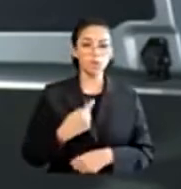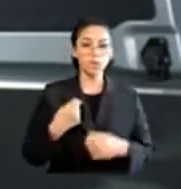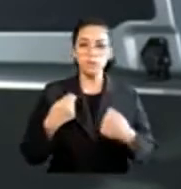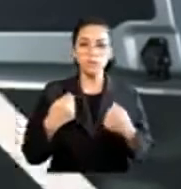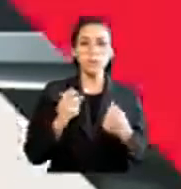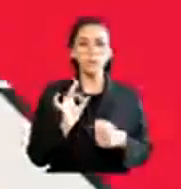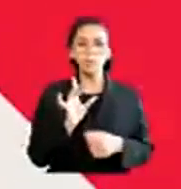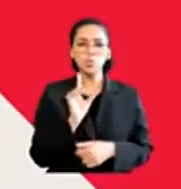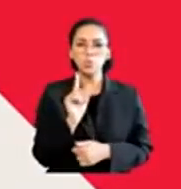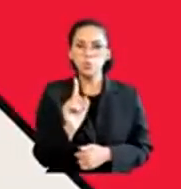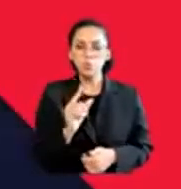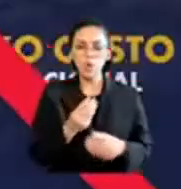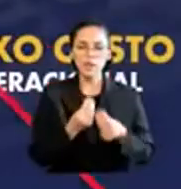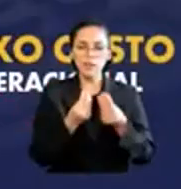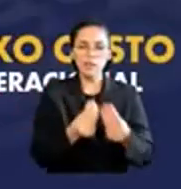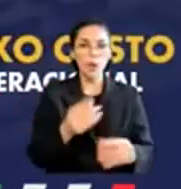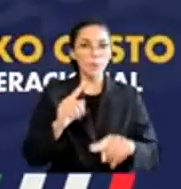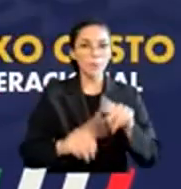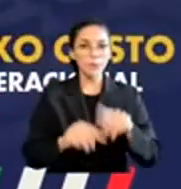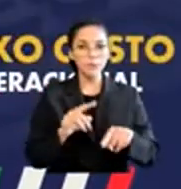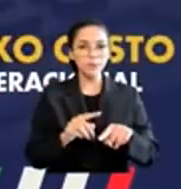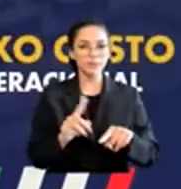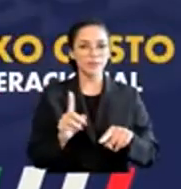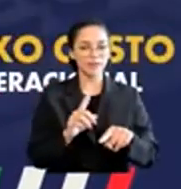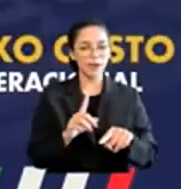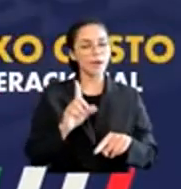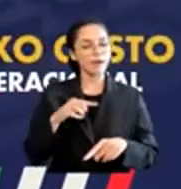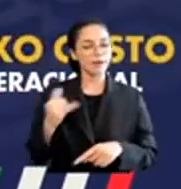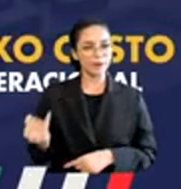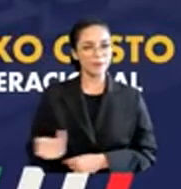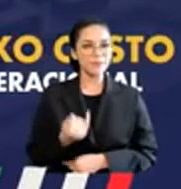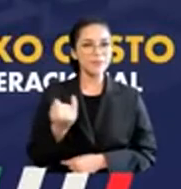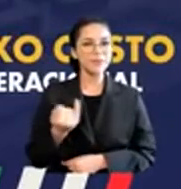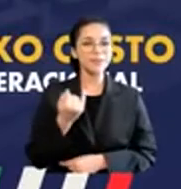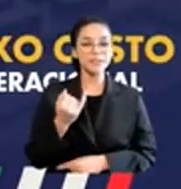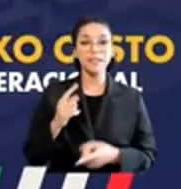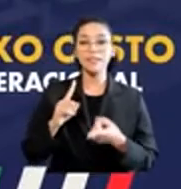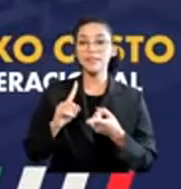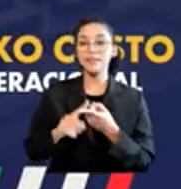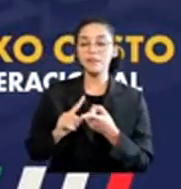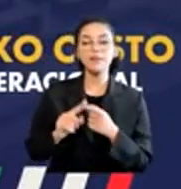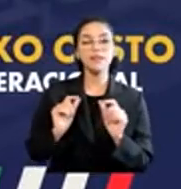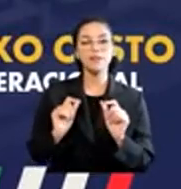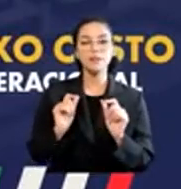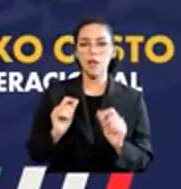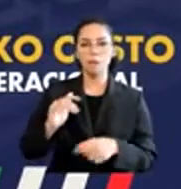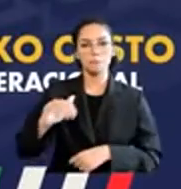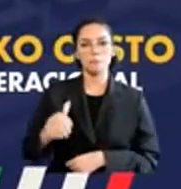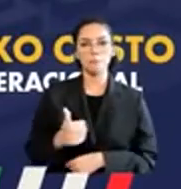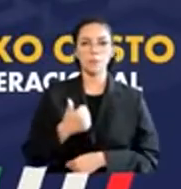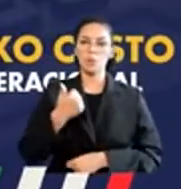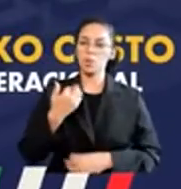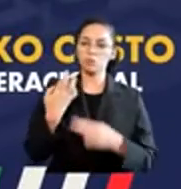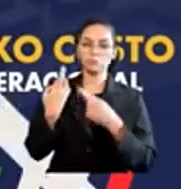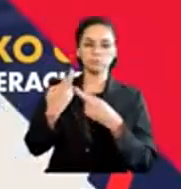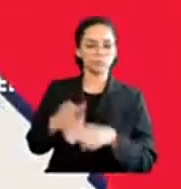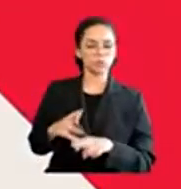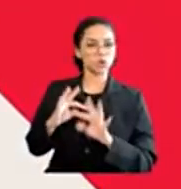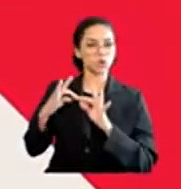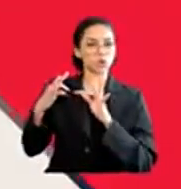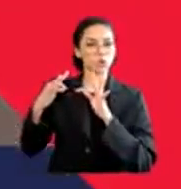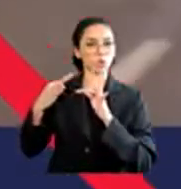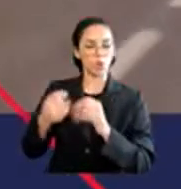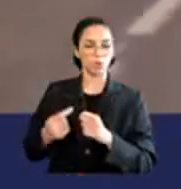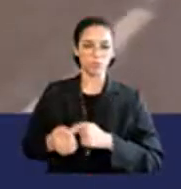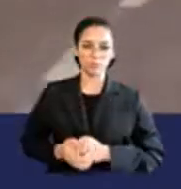um produto excelente, era fundamental que ele fosse também a melhor solução em todos os aspectos. Isso inclui